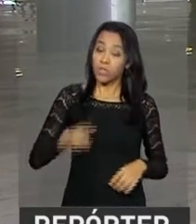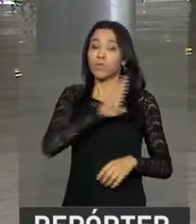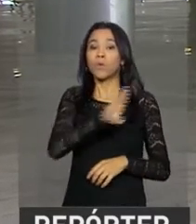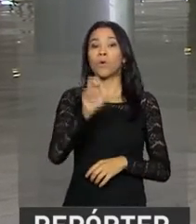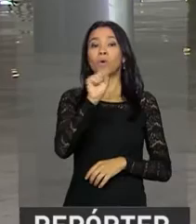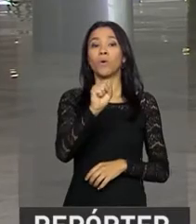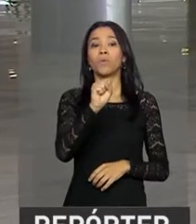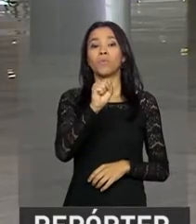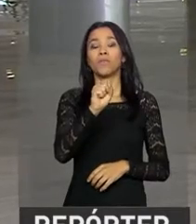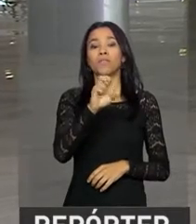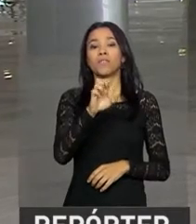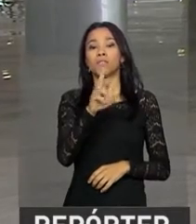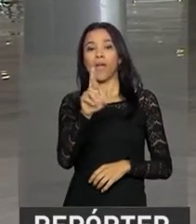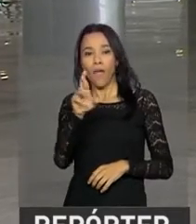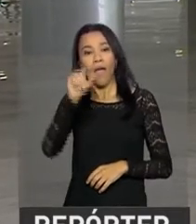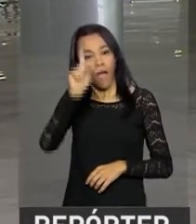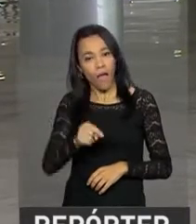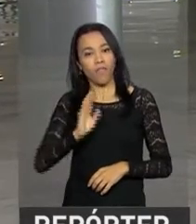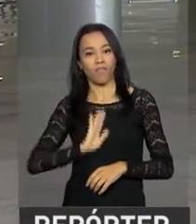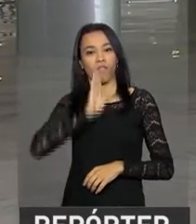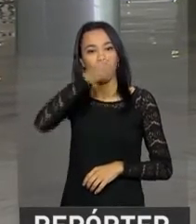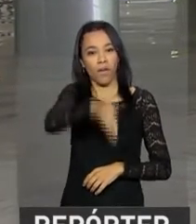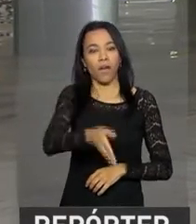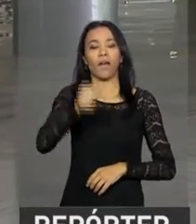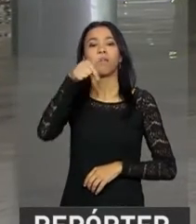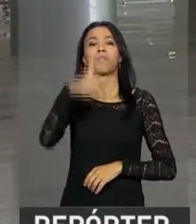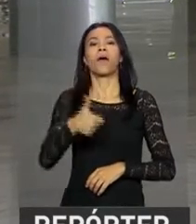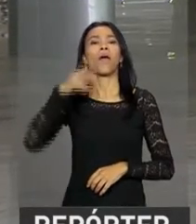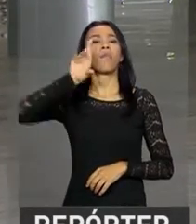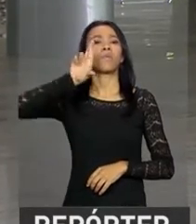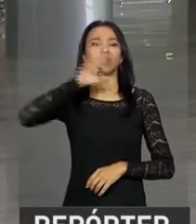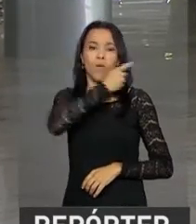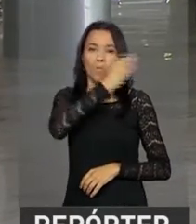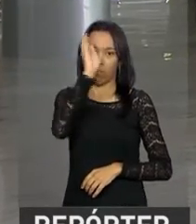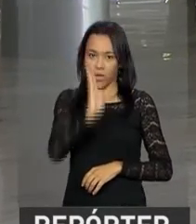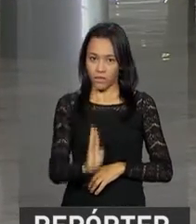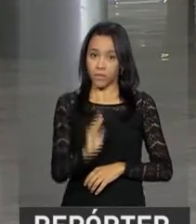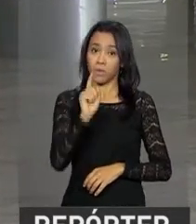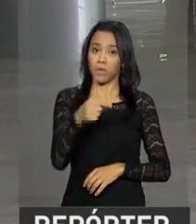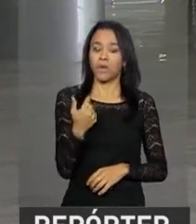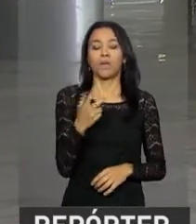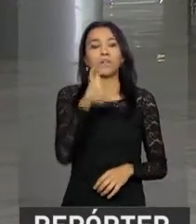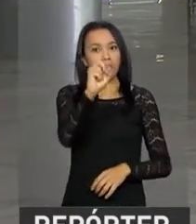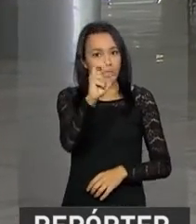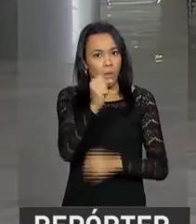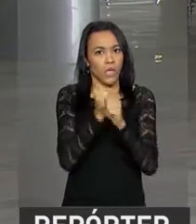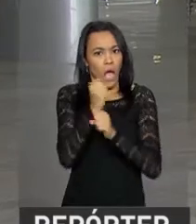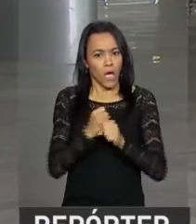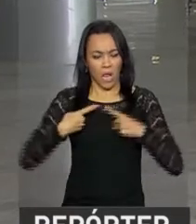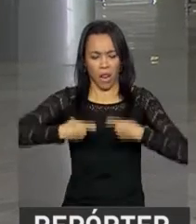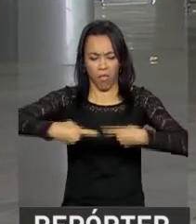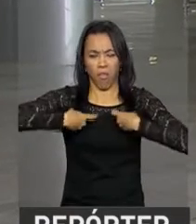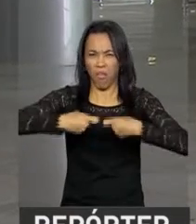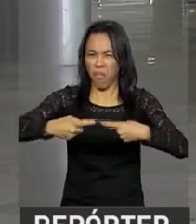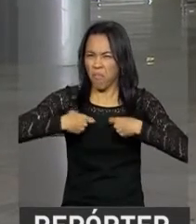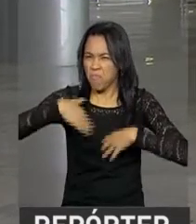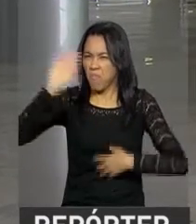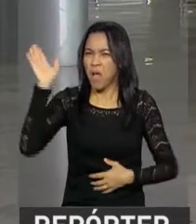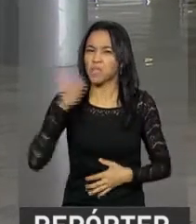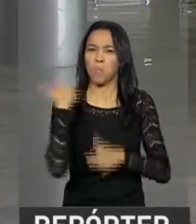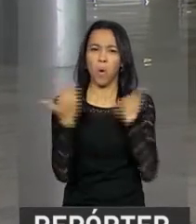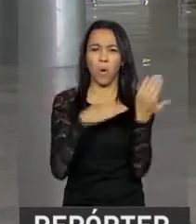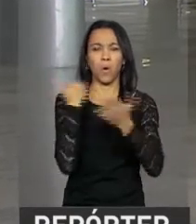desse acordo o conflito com as farc que já dura mais de 50 anos provocou a morte de mais de